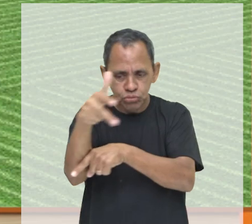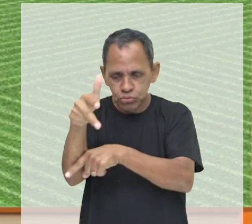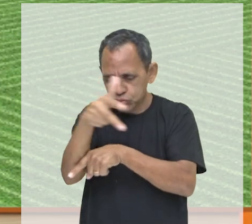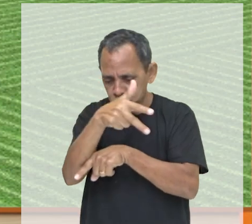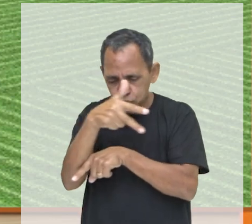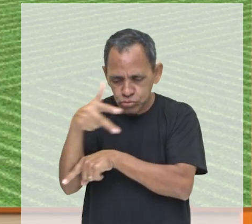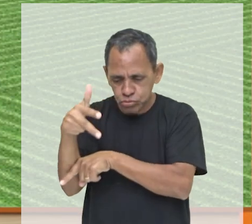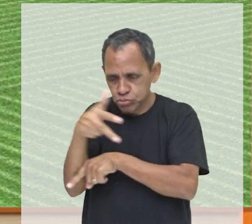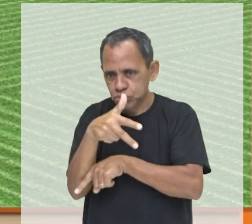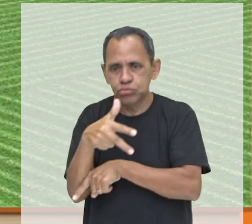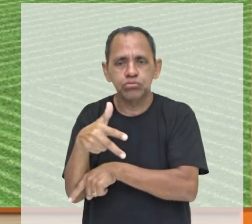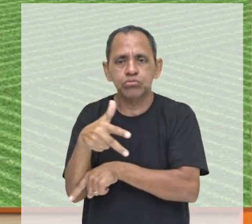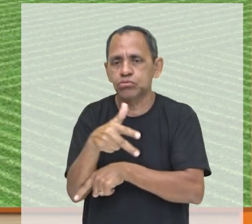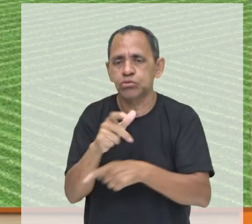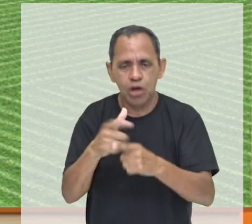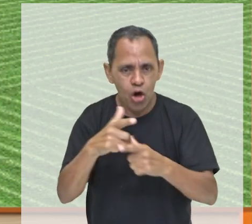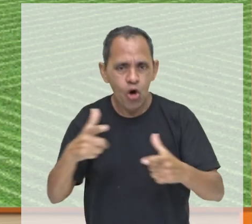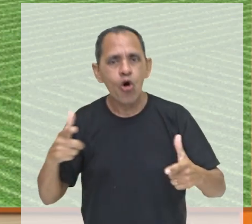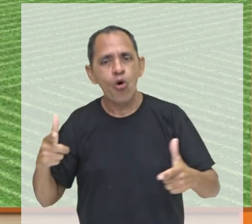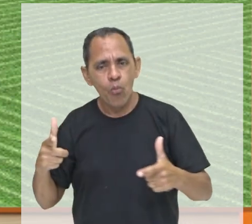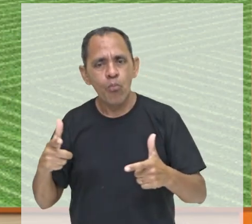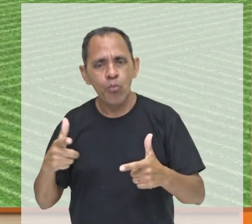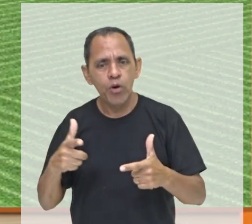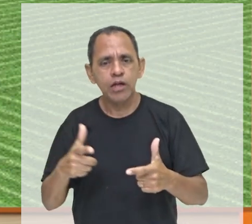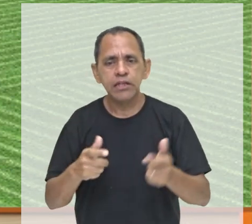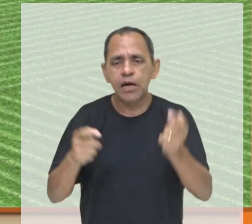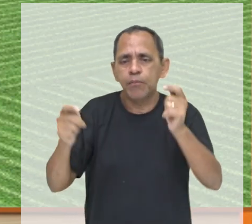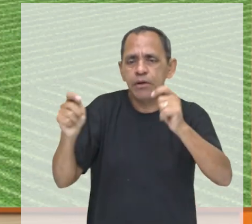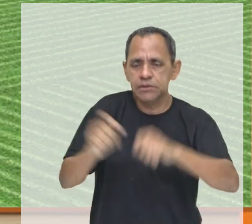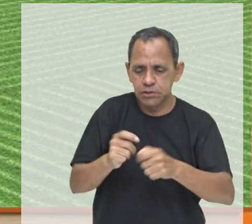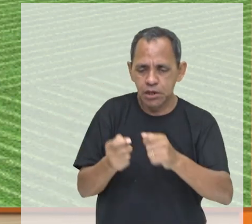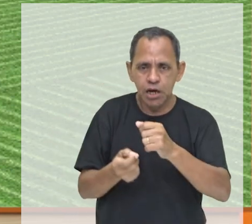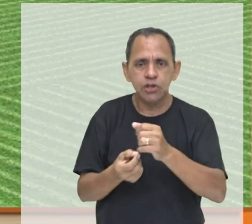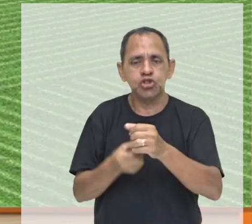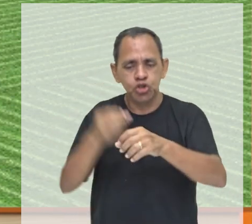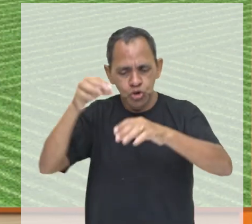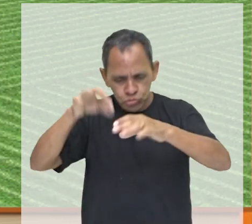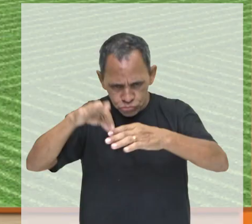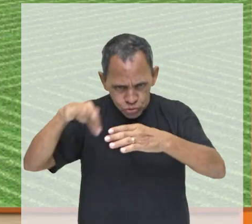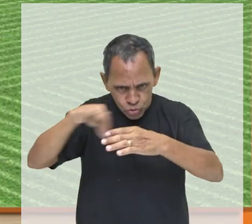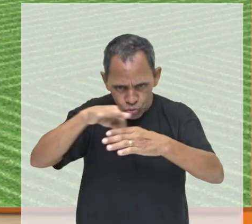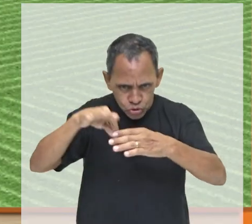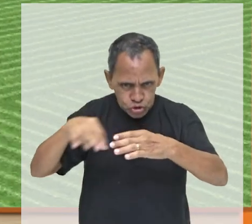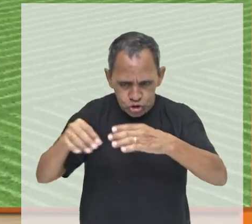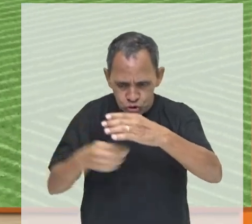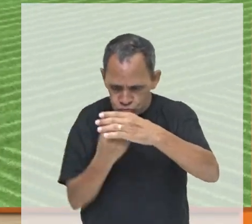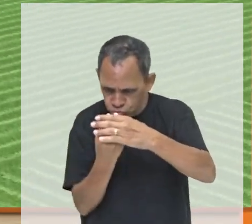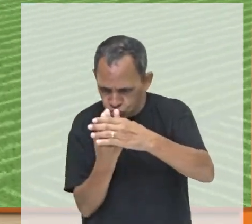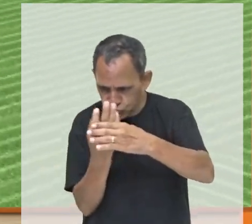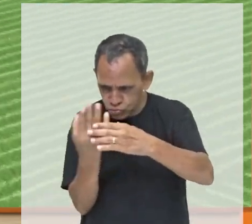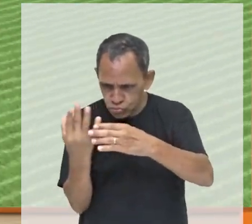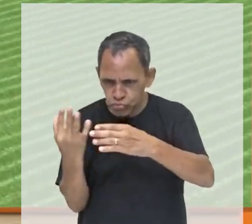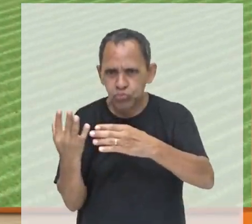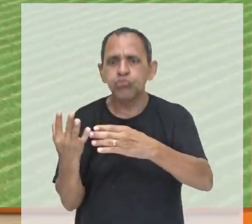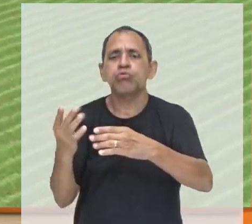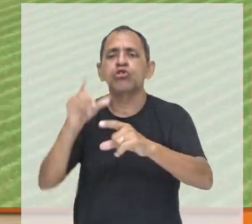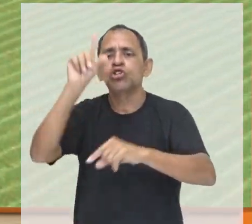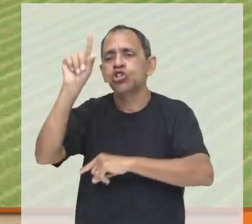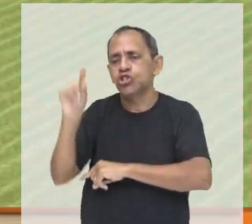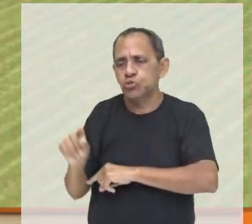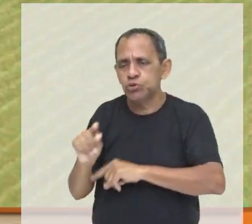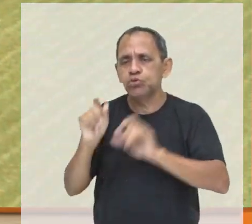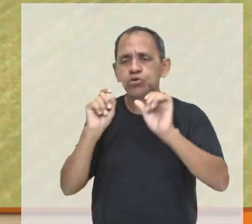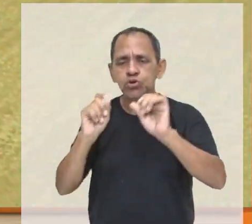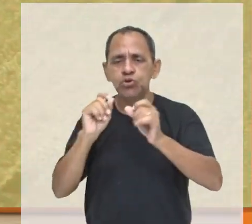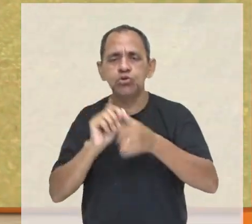aí a rentabilidade desse cultivo e também acaba reduzindo os riscos que possam surgir, tá? Então, realmente, são